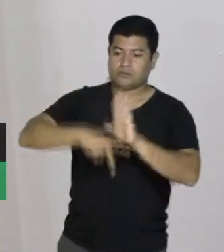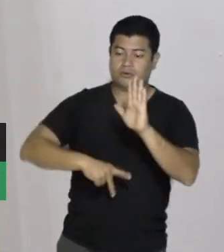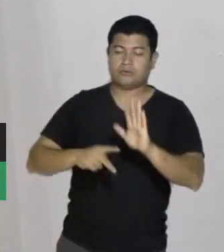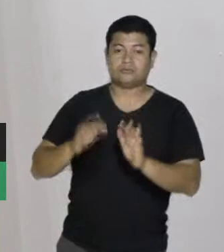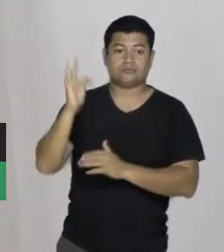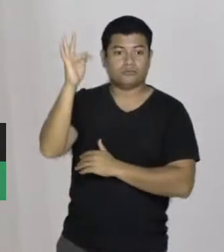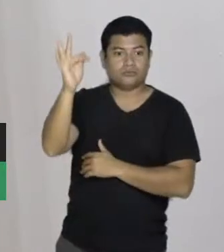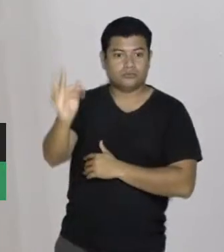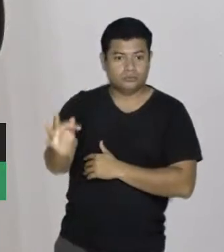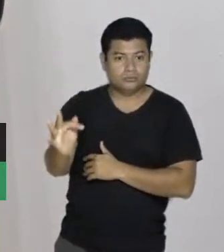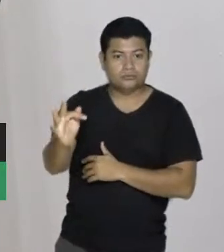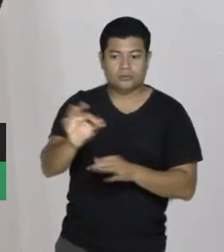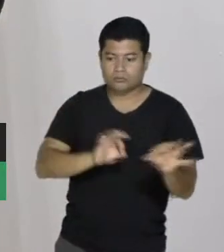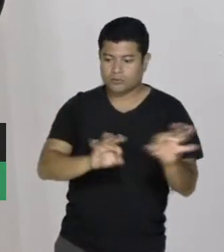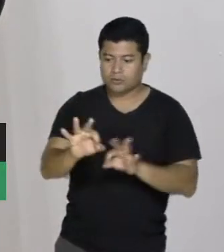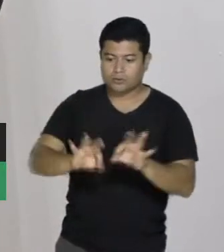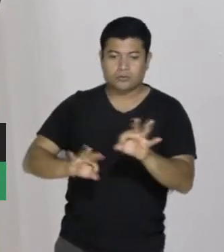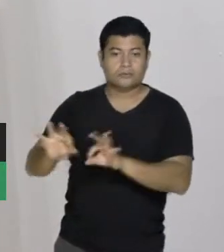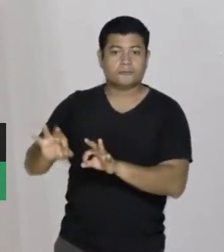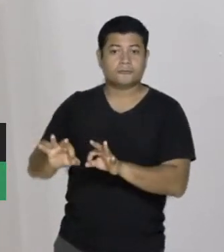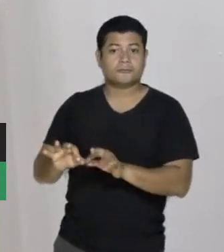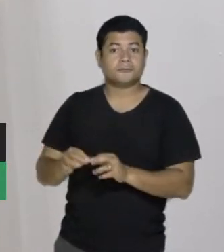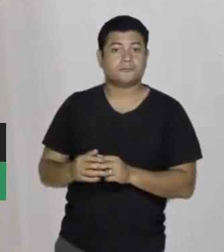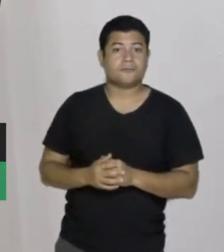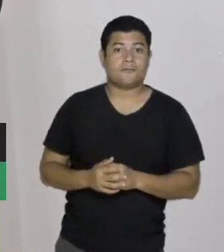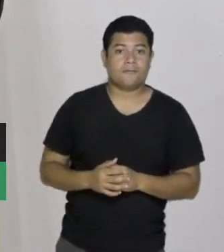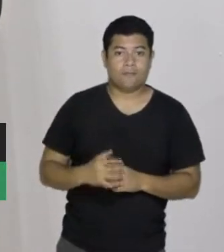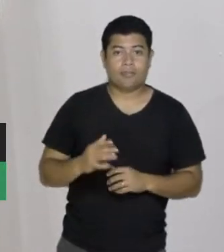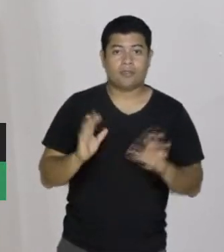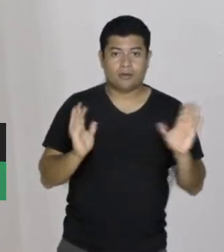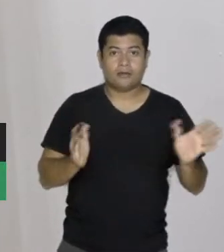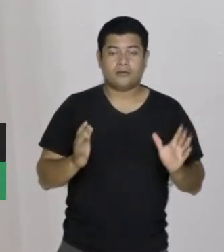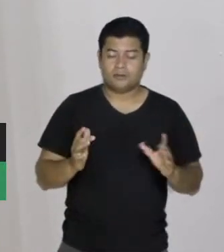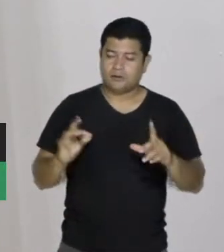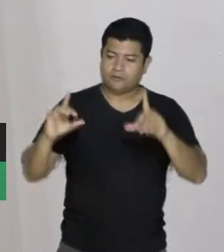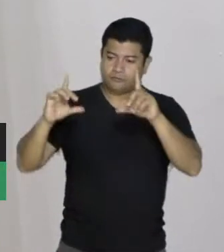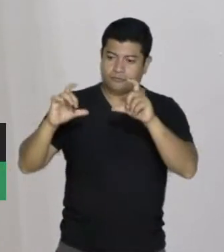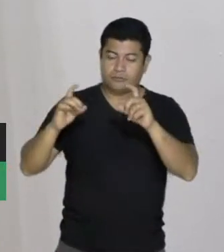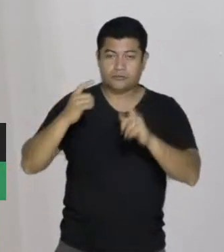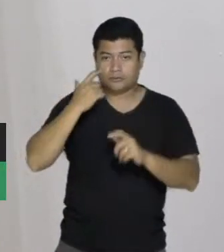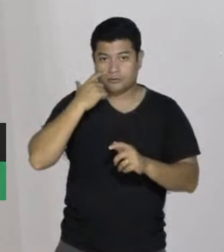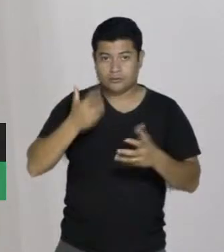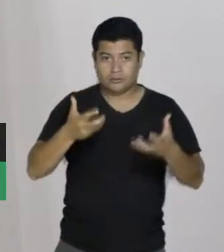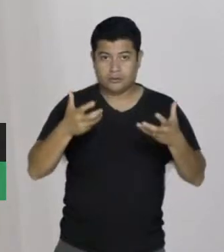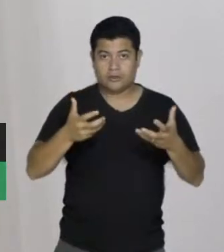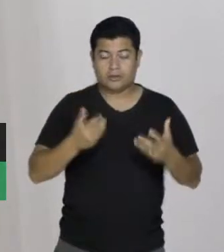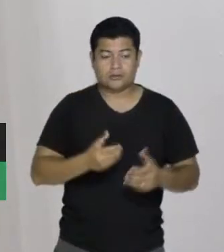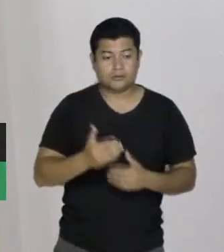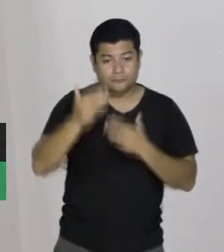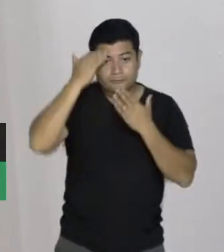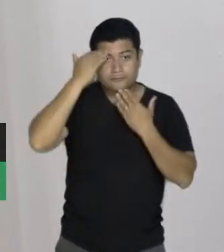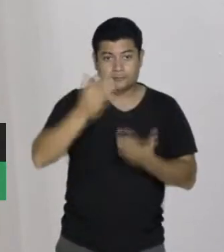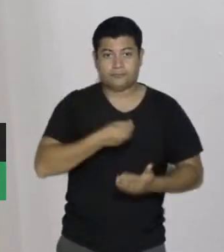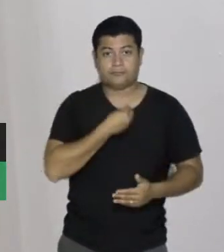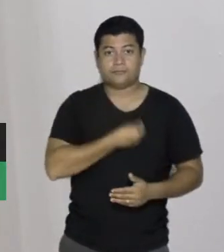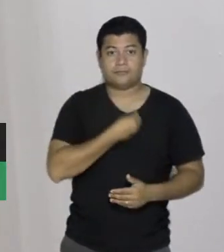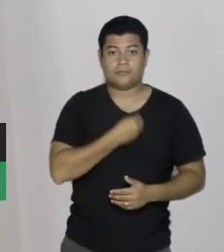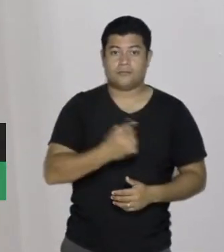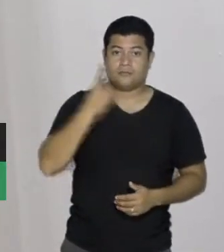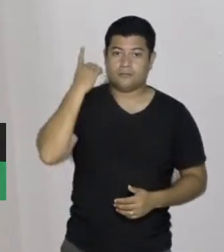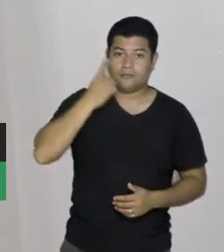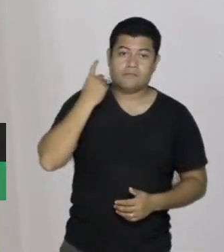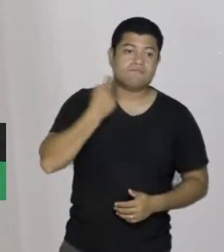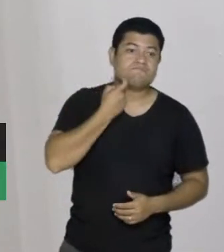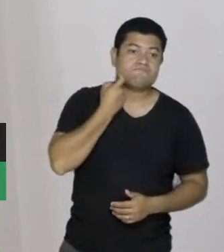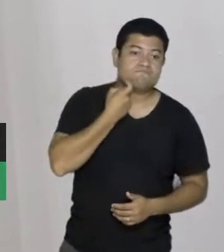corporações além dessa foto aqui que já foi no final então quero agradecer as presenças do deputado Maurício Peixer